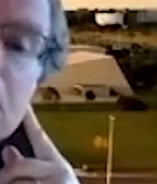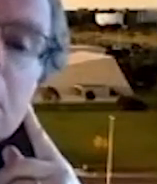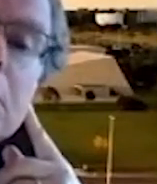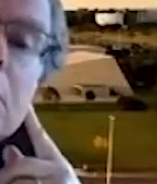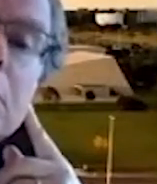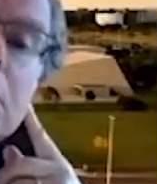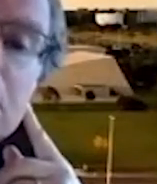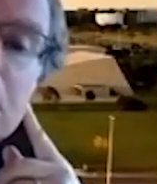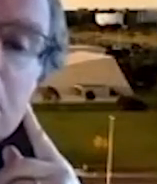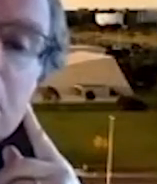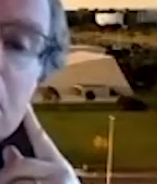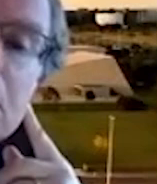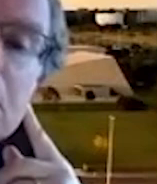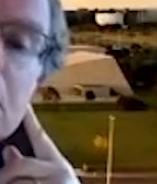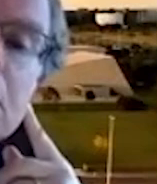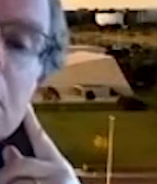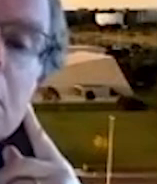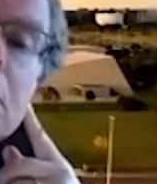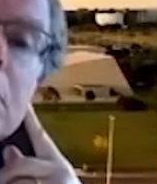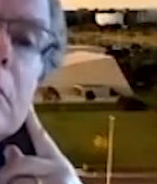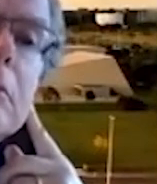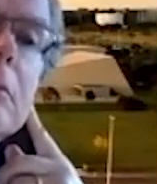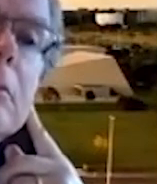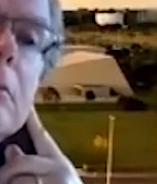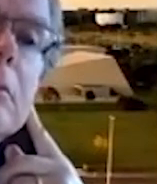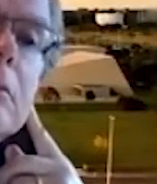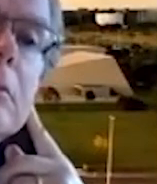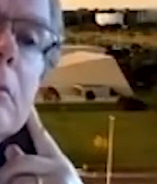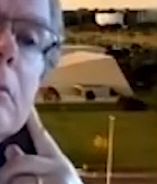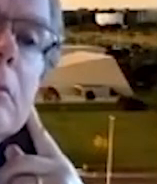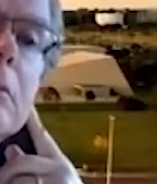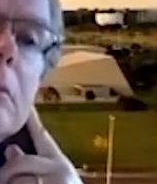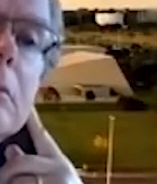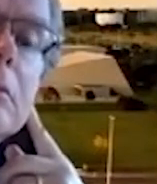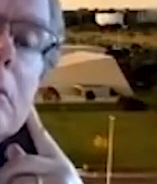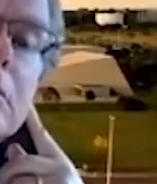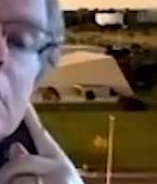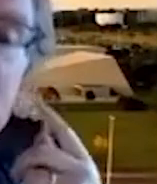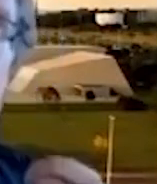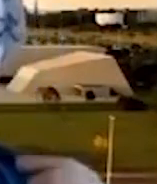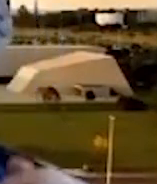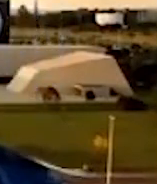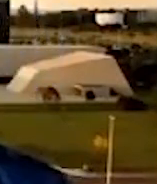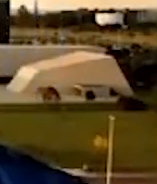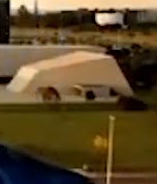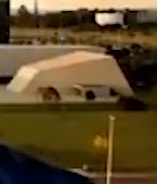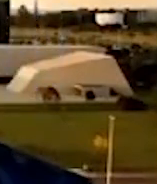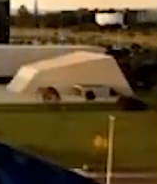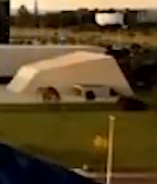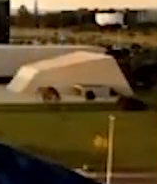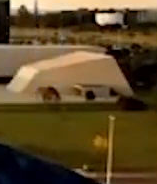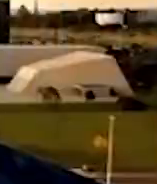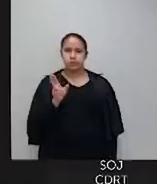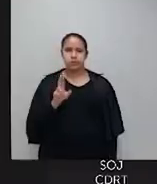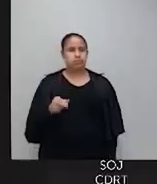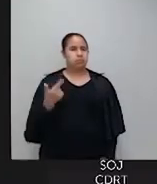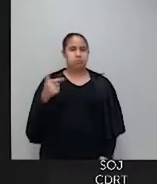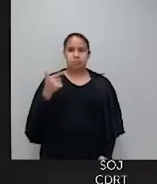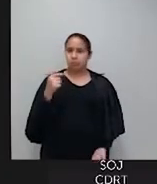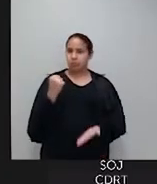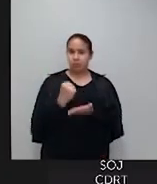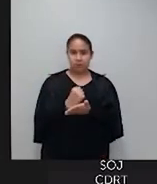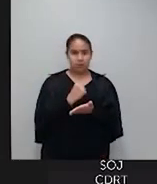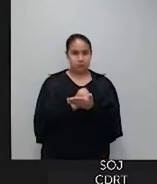ser indispensável a comunicação a operadora do plano de saúde que não há mais interesse na prestação do serviço